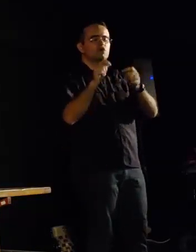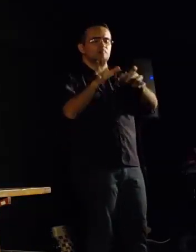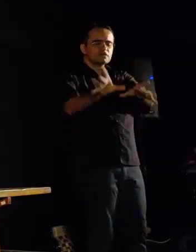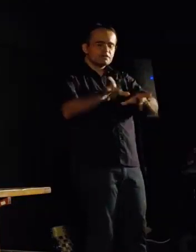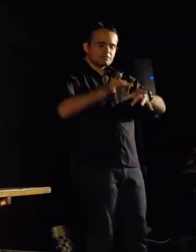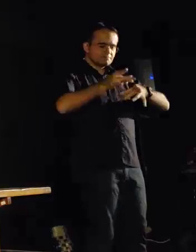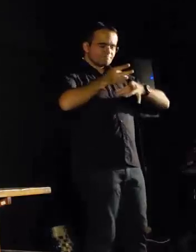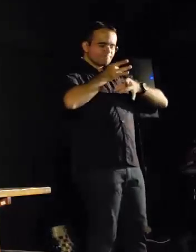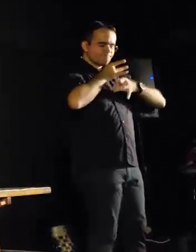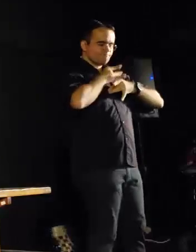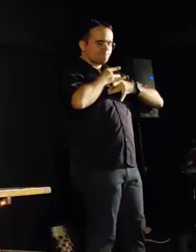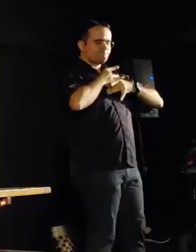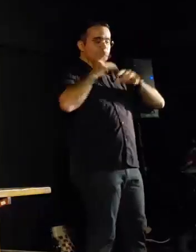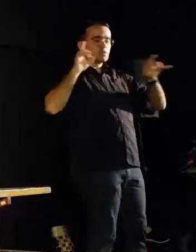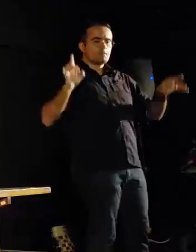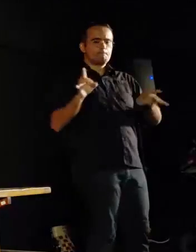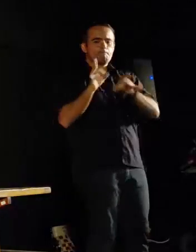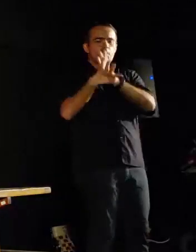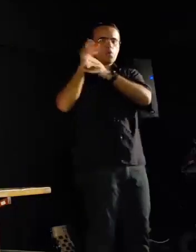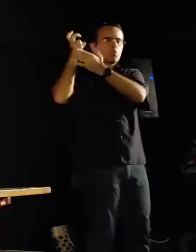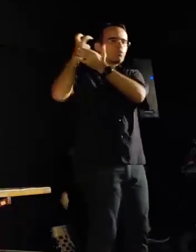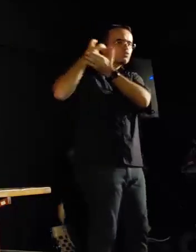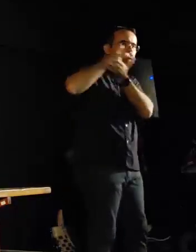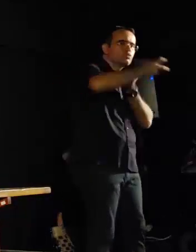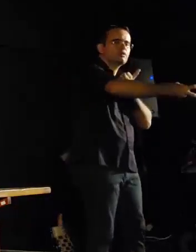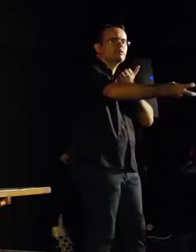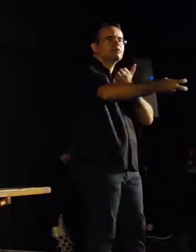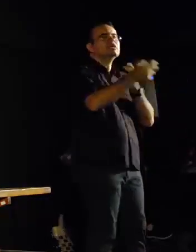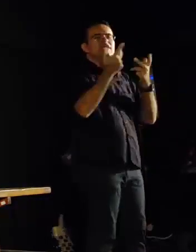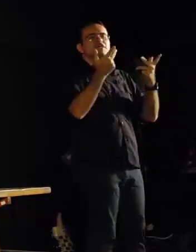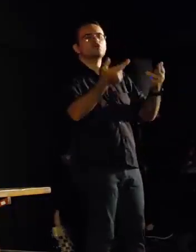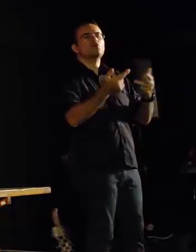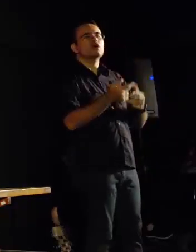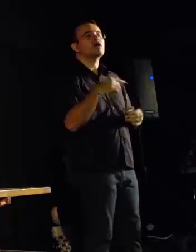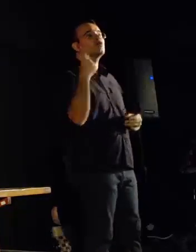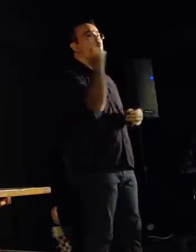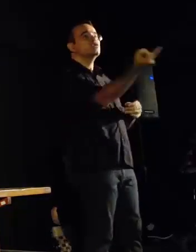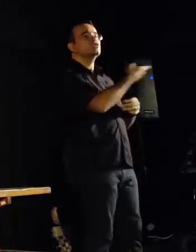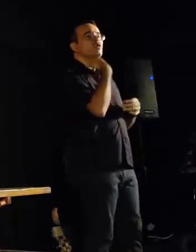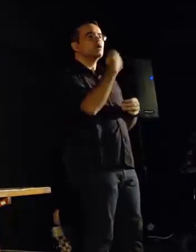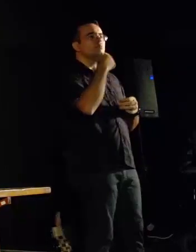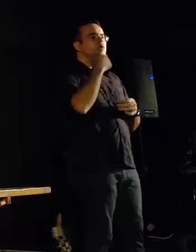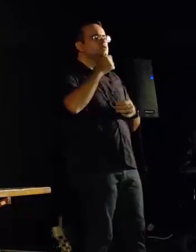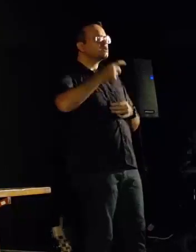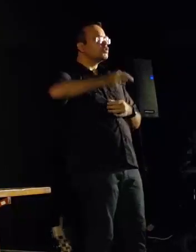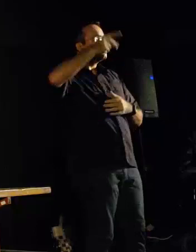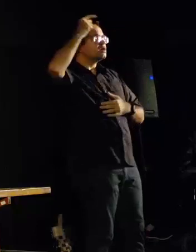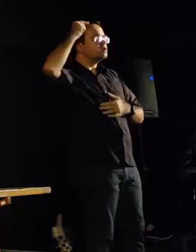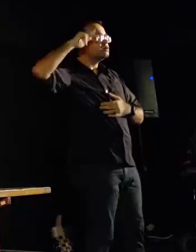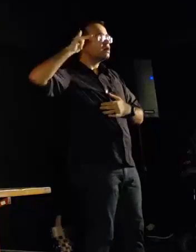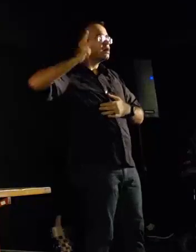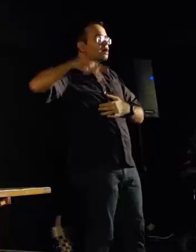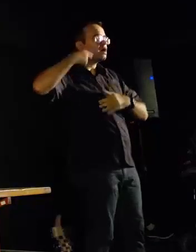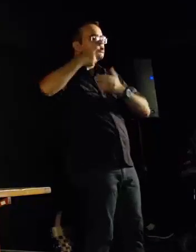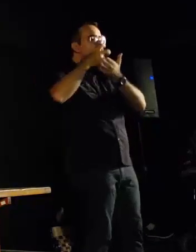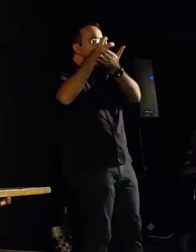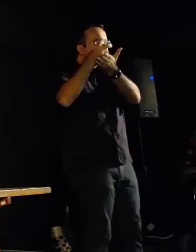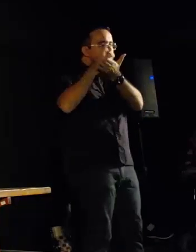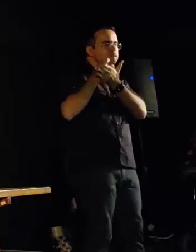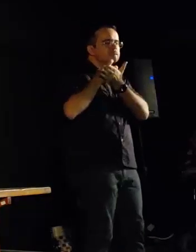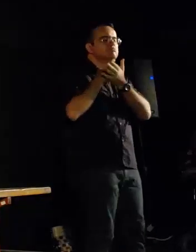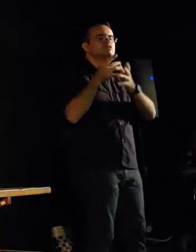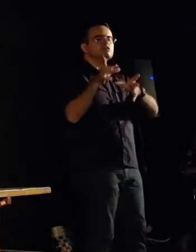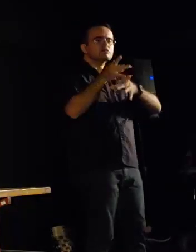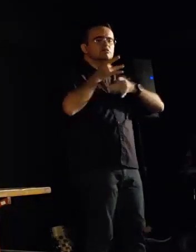que já está pronto. Então, quem sabe nós devemos impor aí um devir bispo Sardinha, só que não... E as pistas,